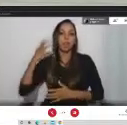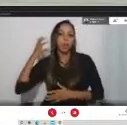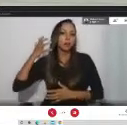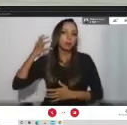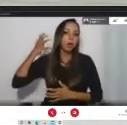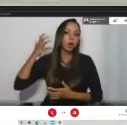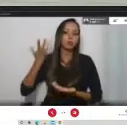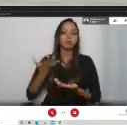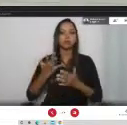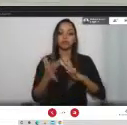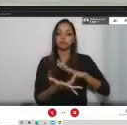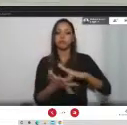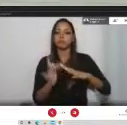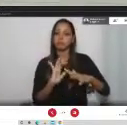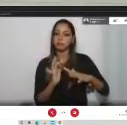sociais.